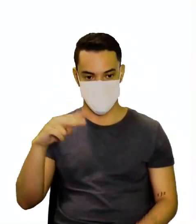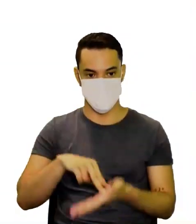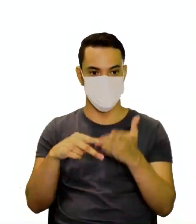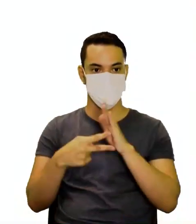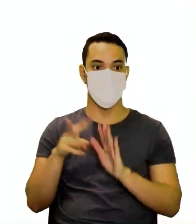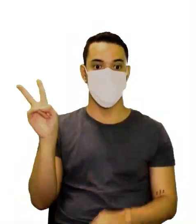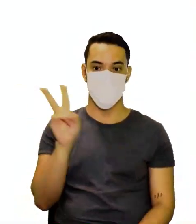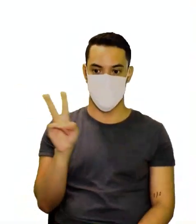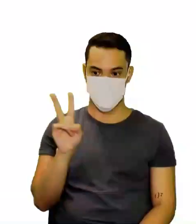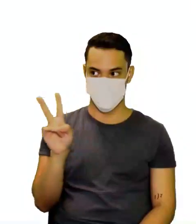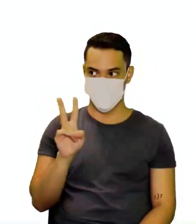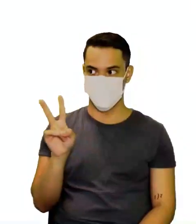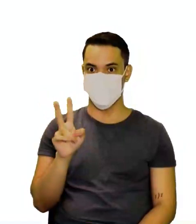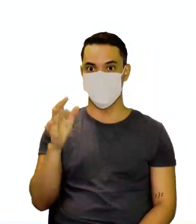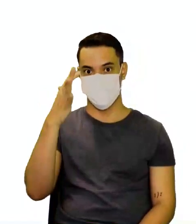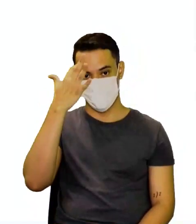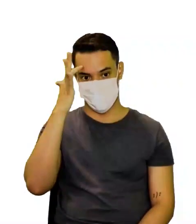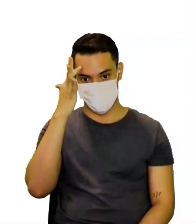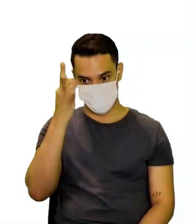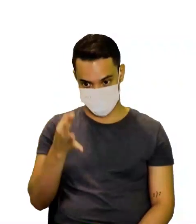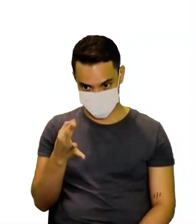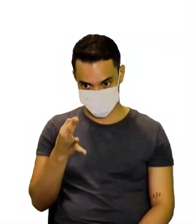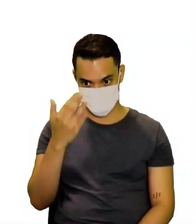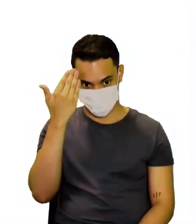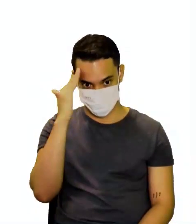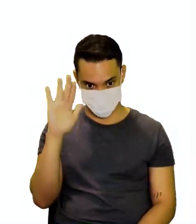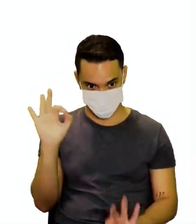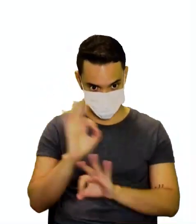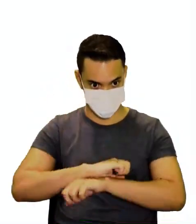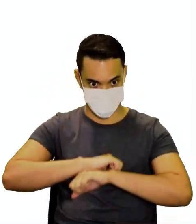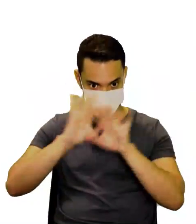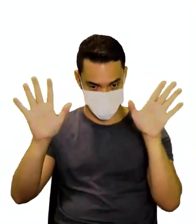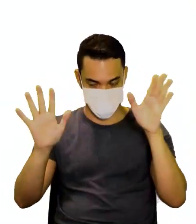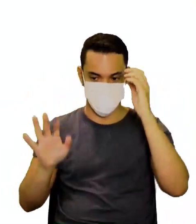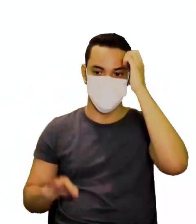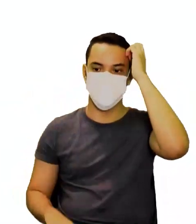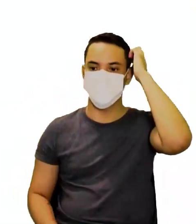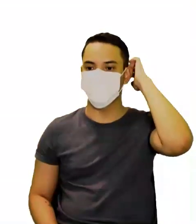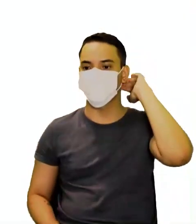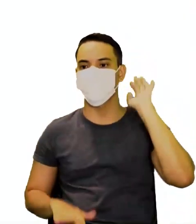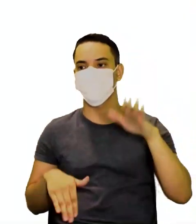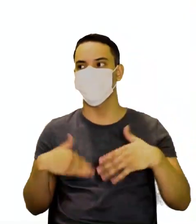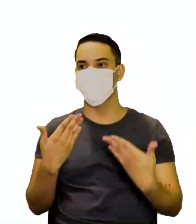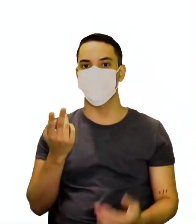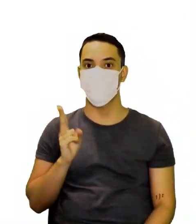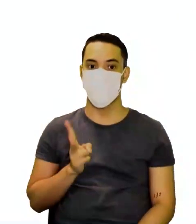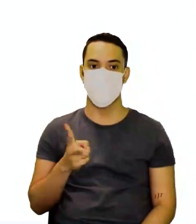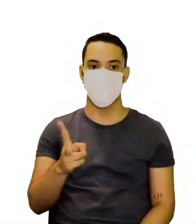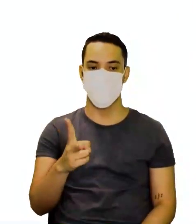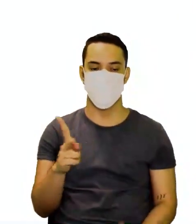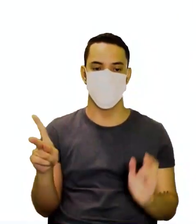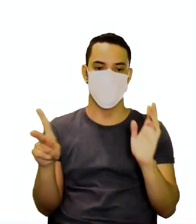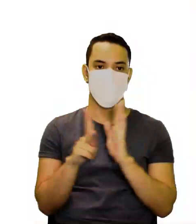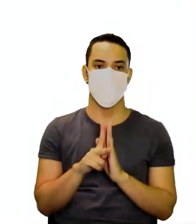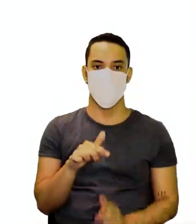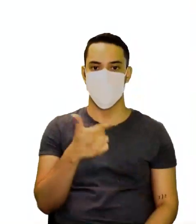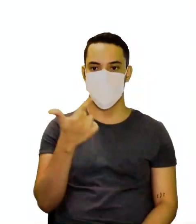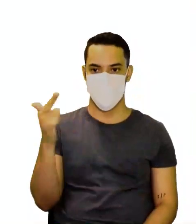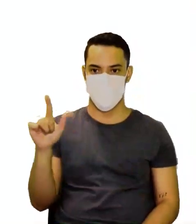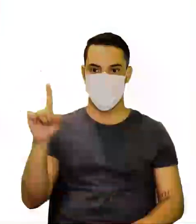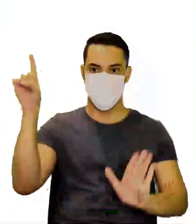em volt. Entendido isso? Ok? Pessoal, continuando aí para a